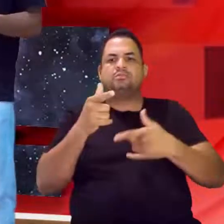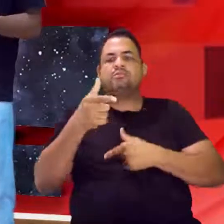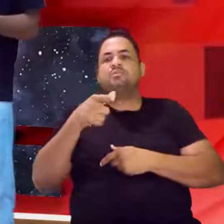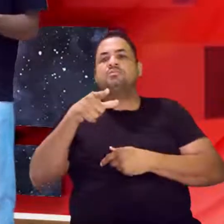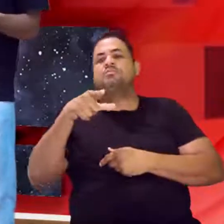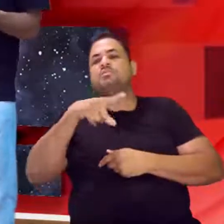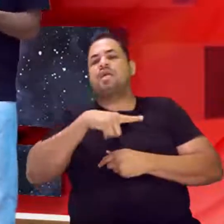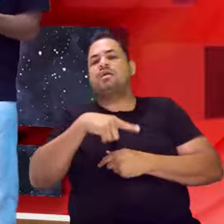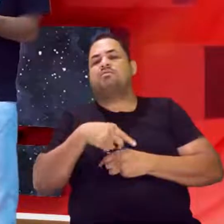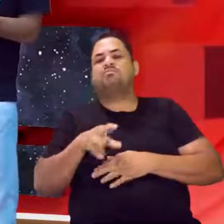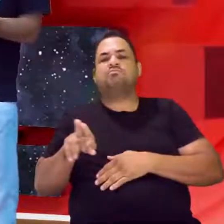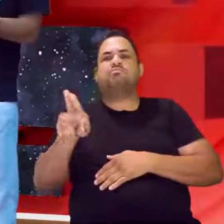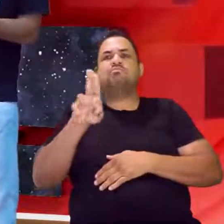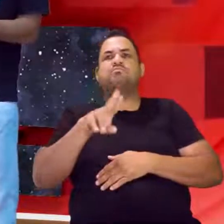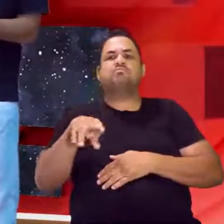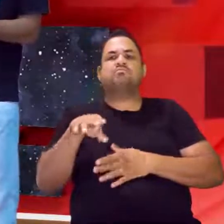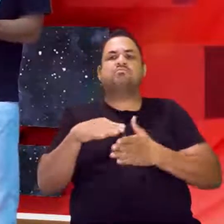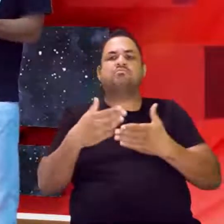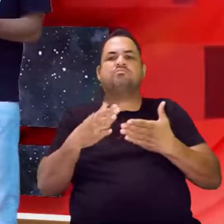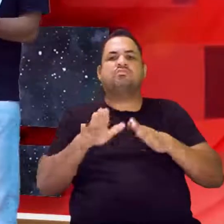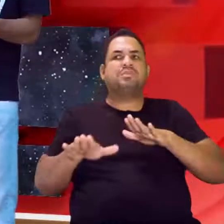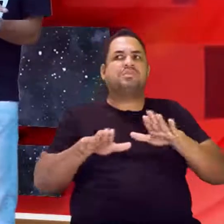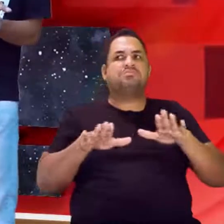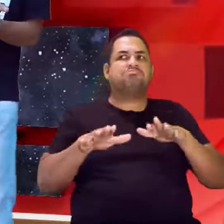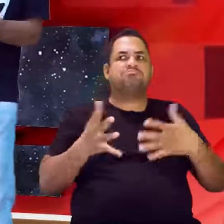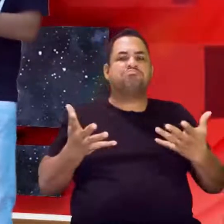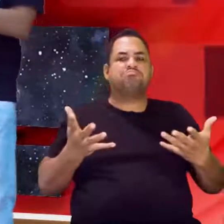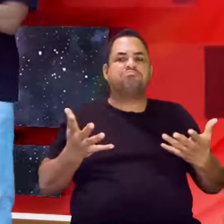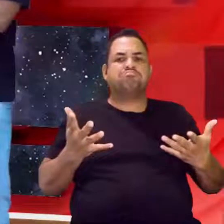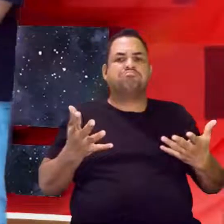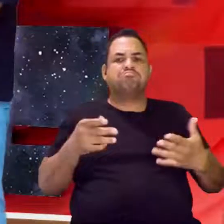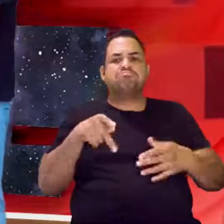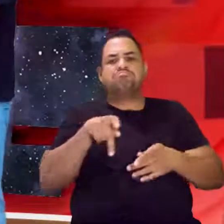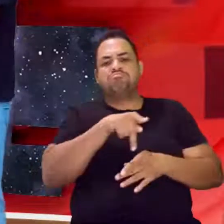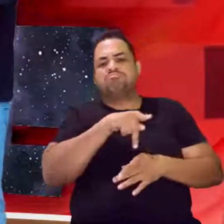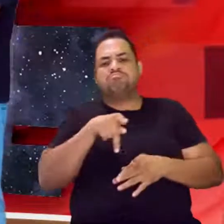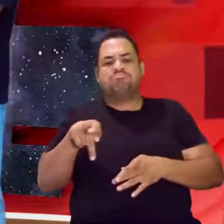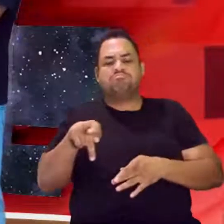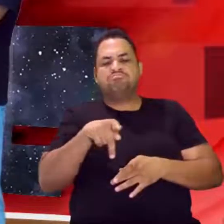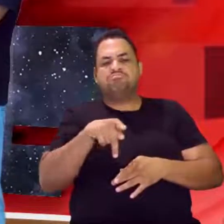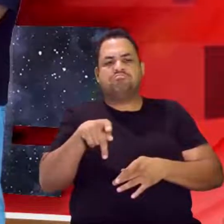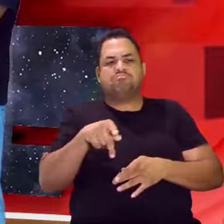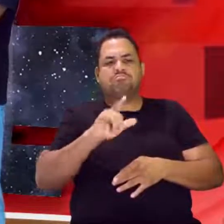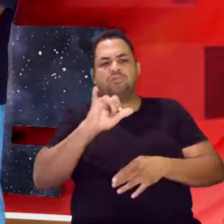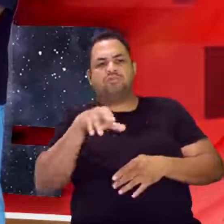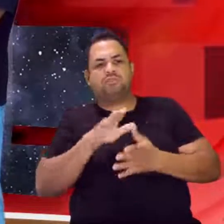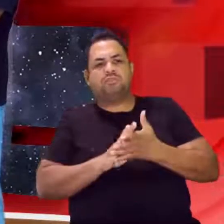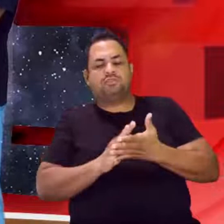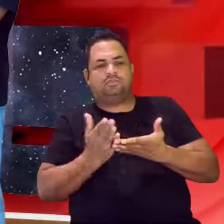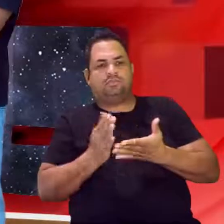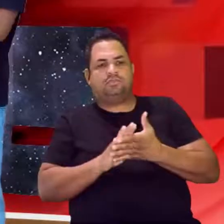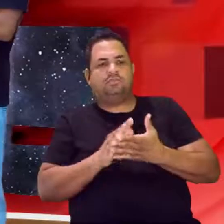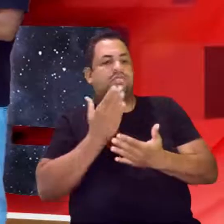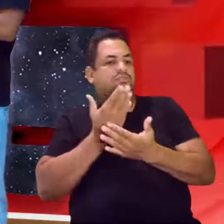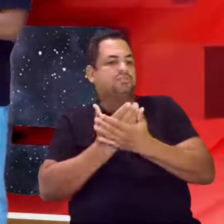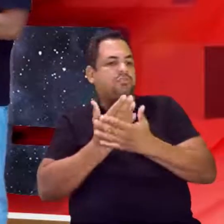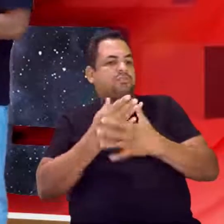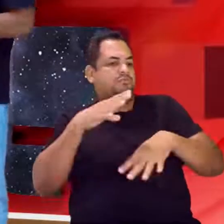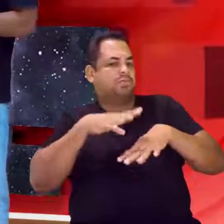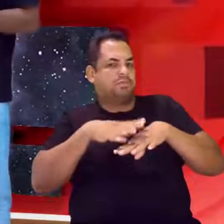outras aplicações de acordo com a sua área. Por exemplo, a professora Lúcia está estudando arquitetura. Tem